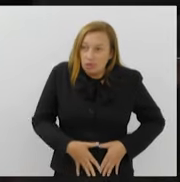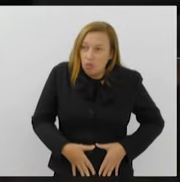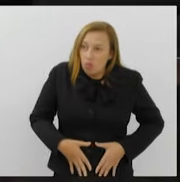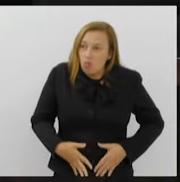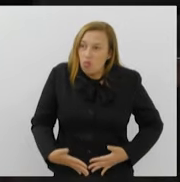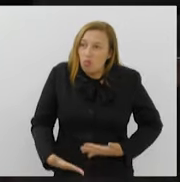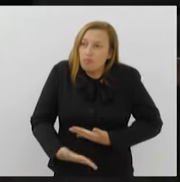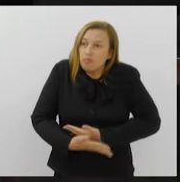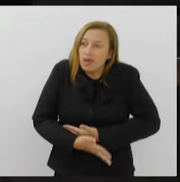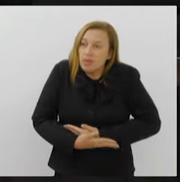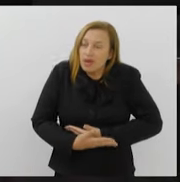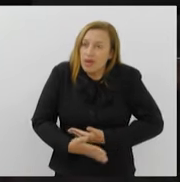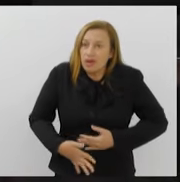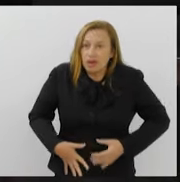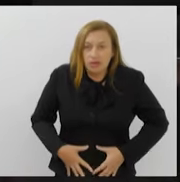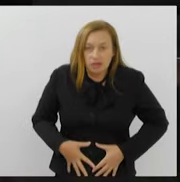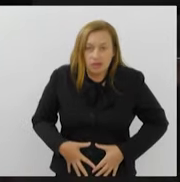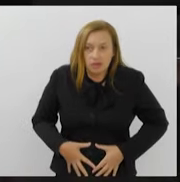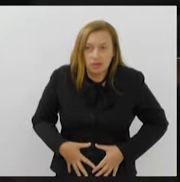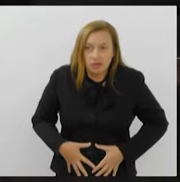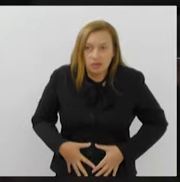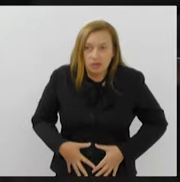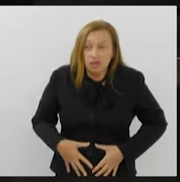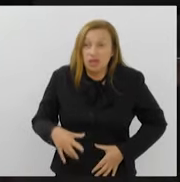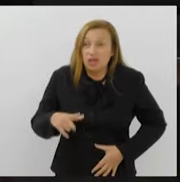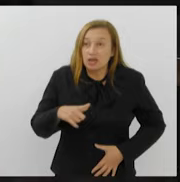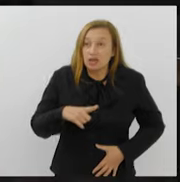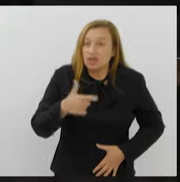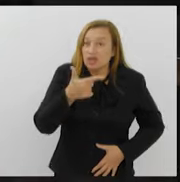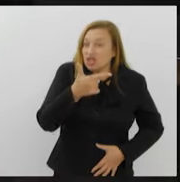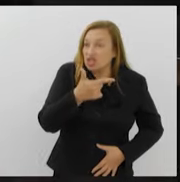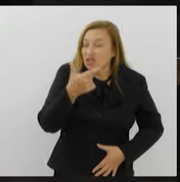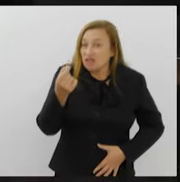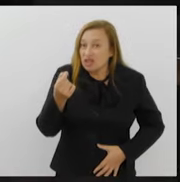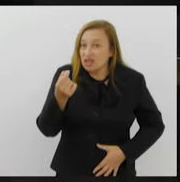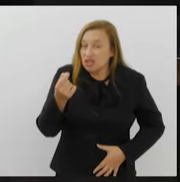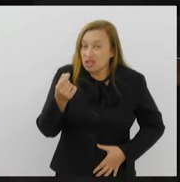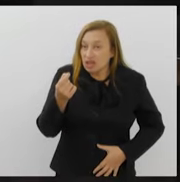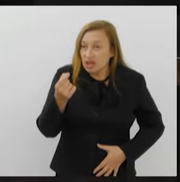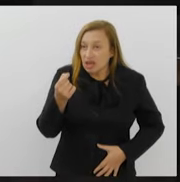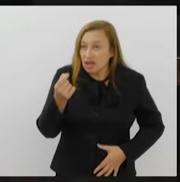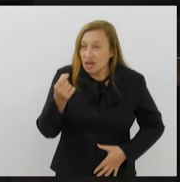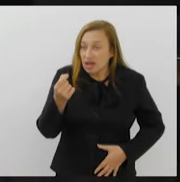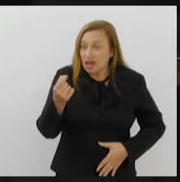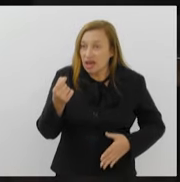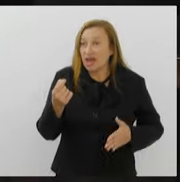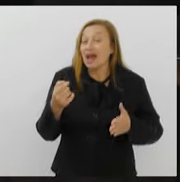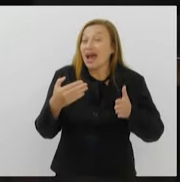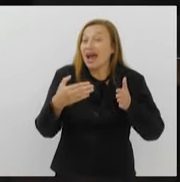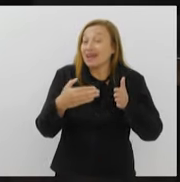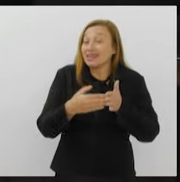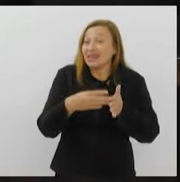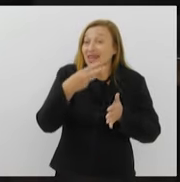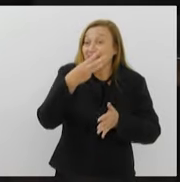criança que vai ter de 20 a 30 centímetros, mais ou menos, de